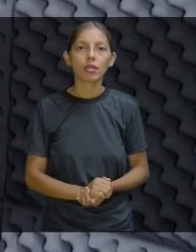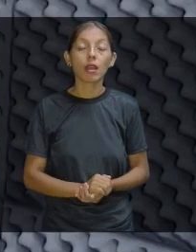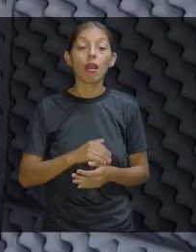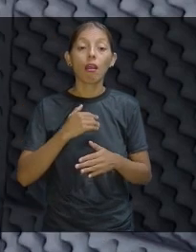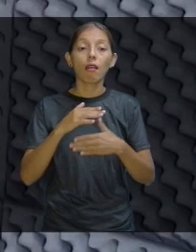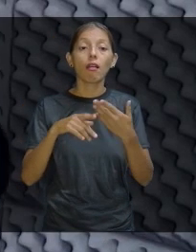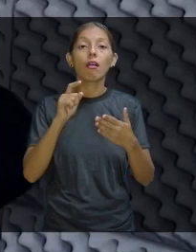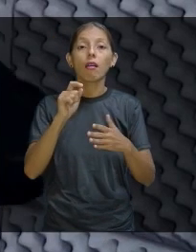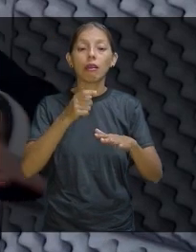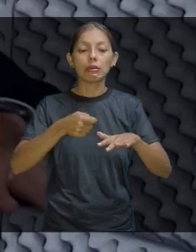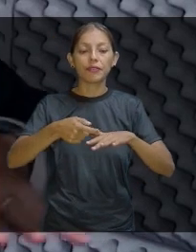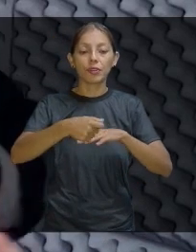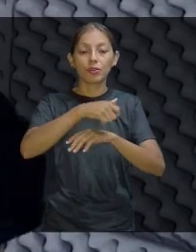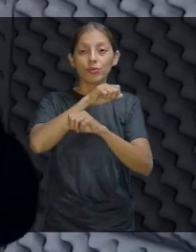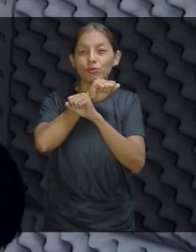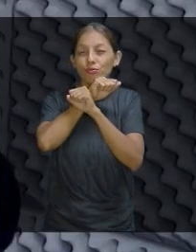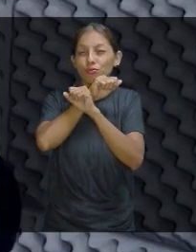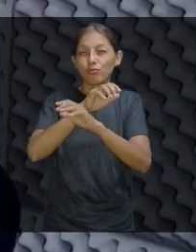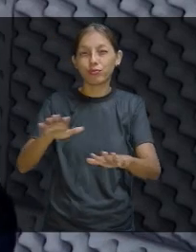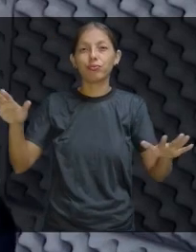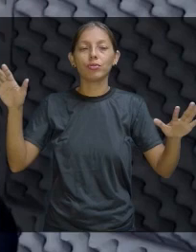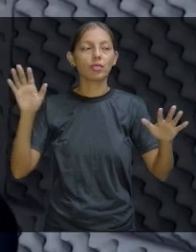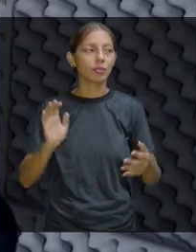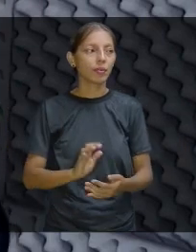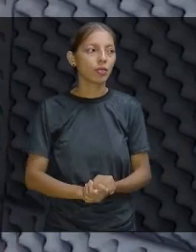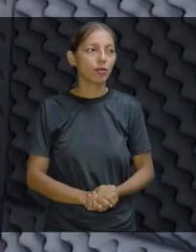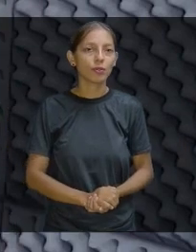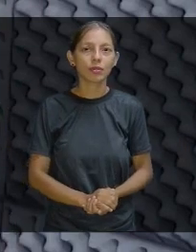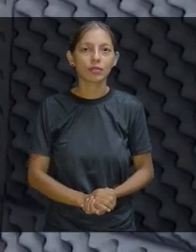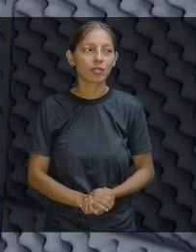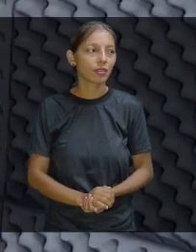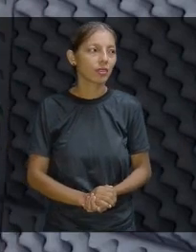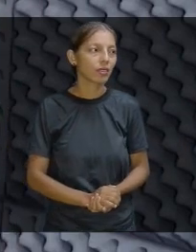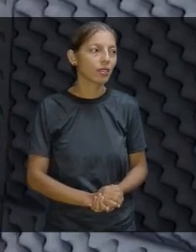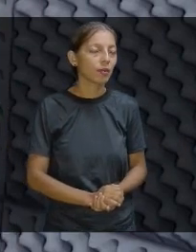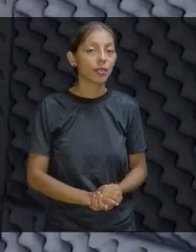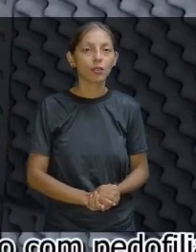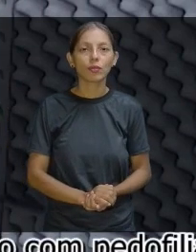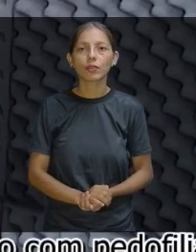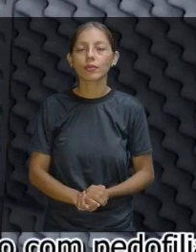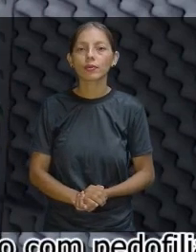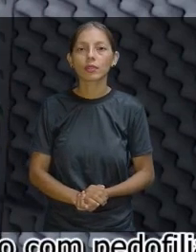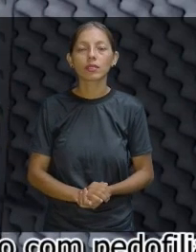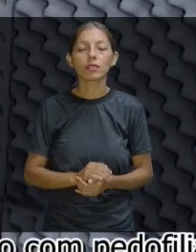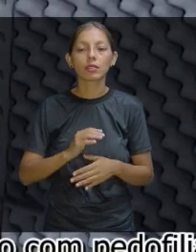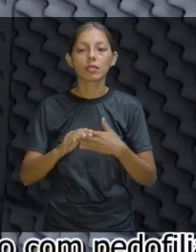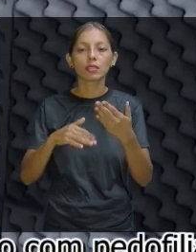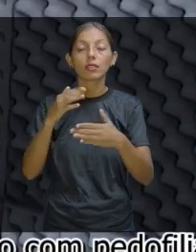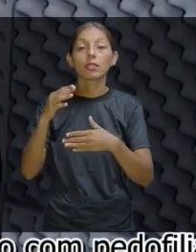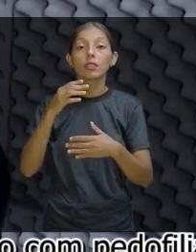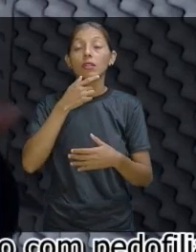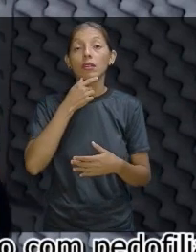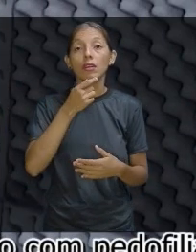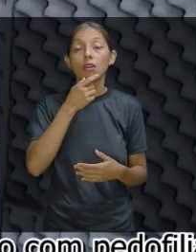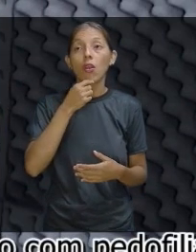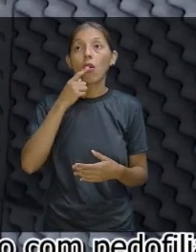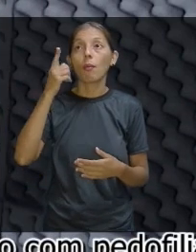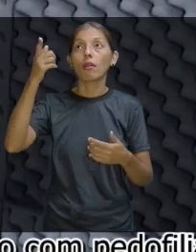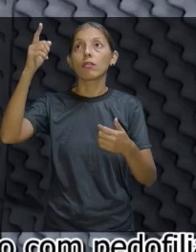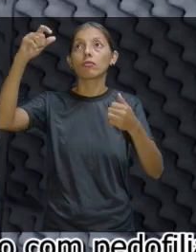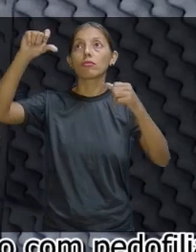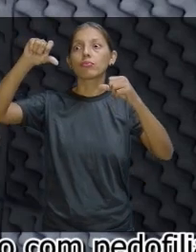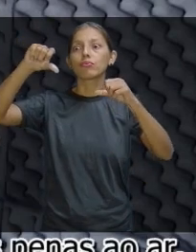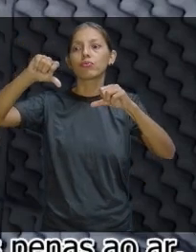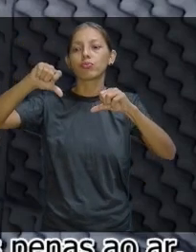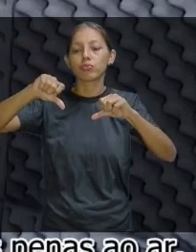se esparramou no WhatsApp da cidade de tal maneira que ele perdeu a eleição. Depois ficou provado que ele nunca teve nenhum envolvimento